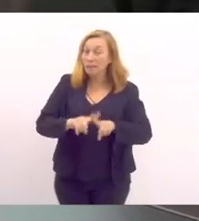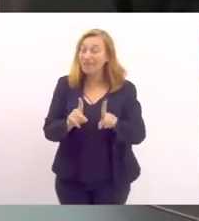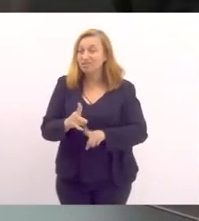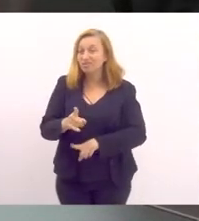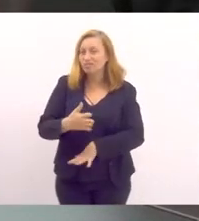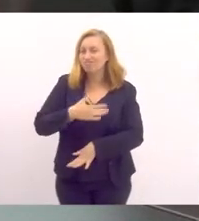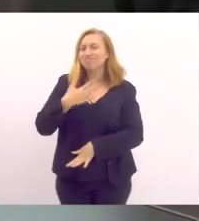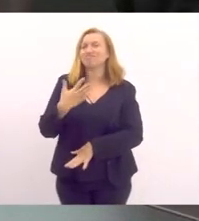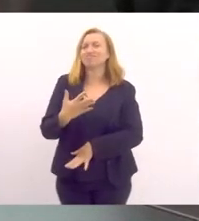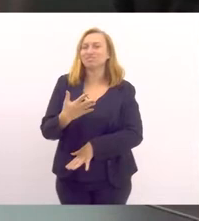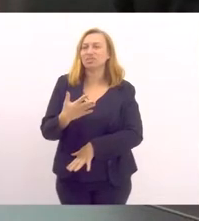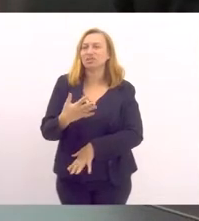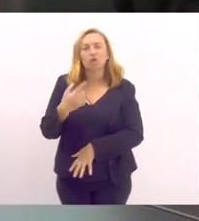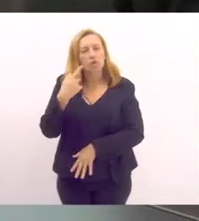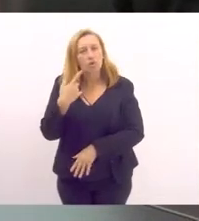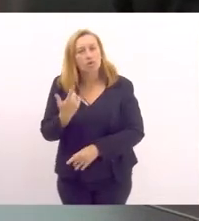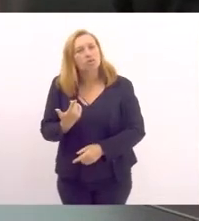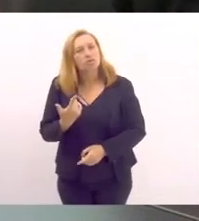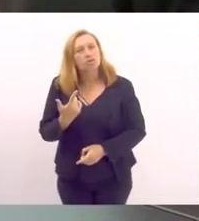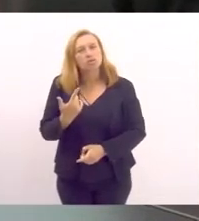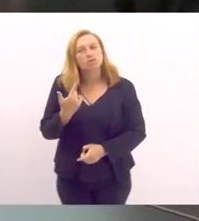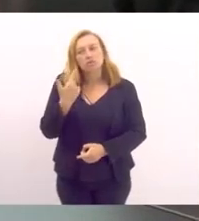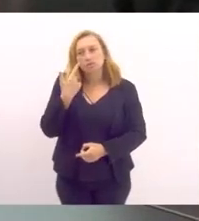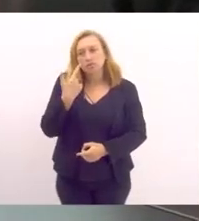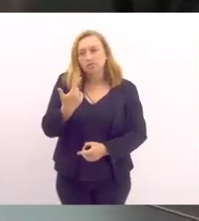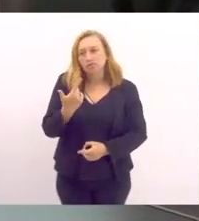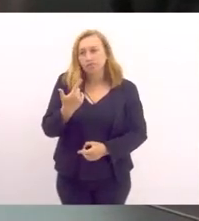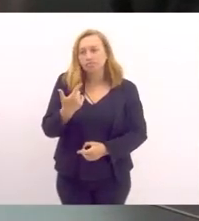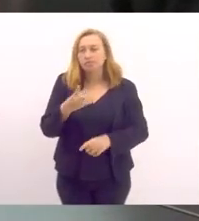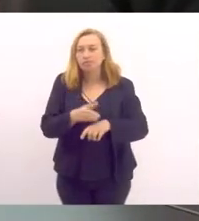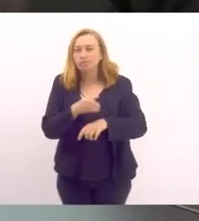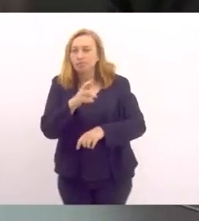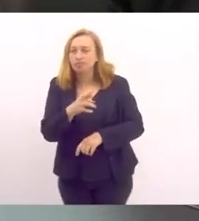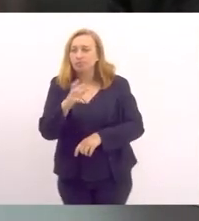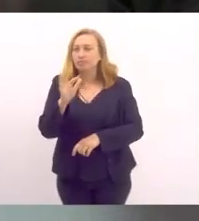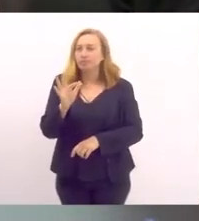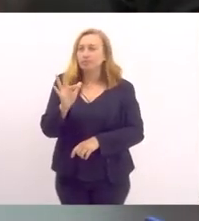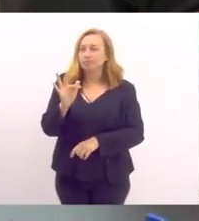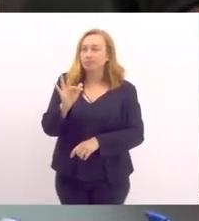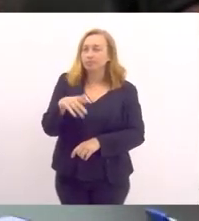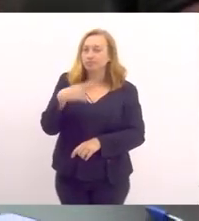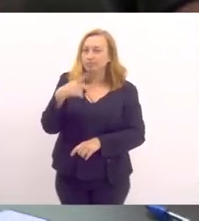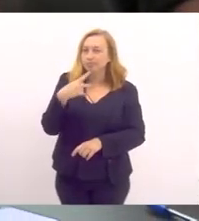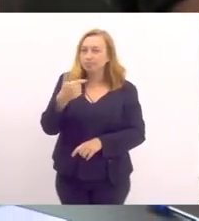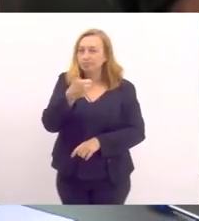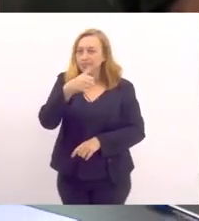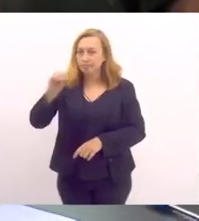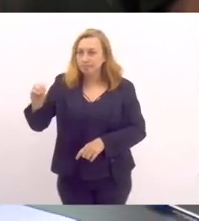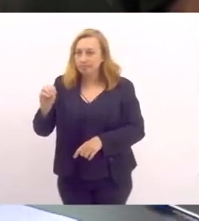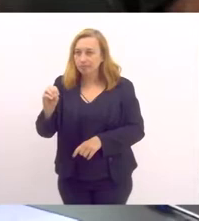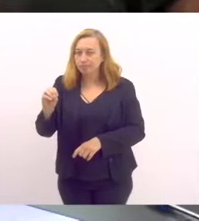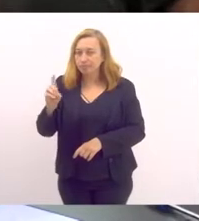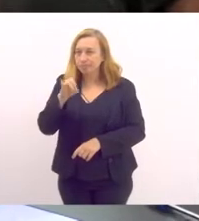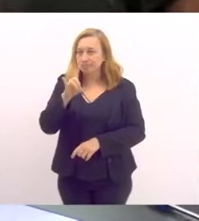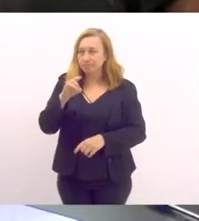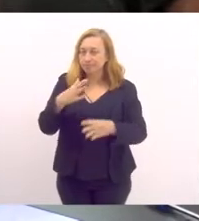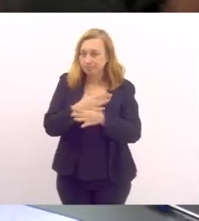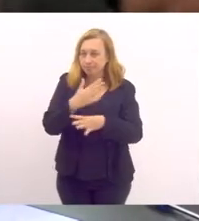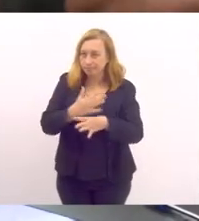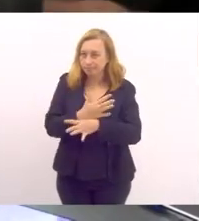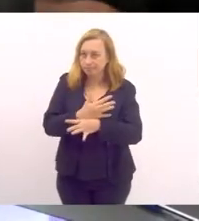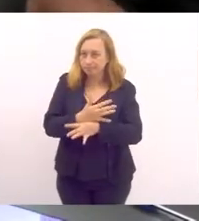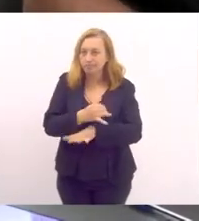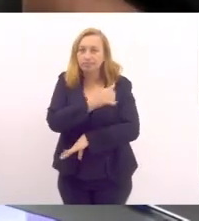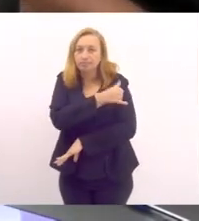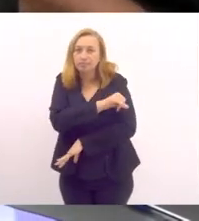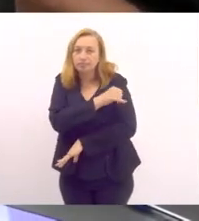muito assustado quando eu fico sabendo, conforme o doutor aqui falou, das 100 cidades globais, o Rio, em